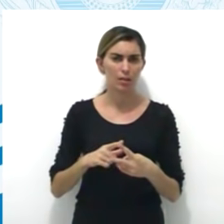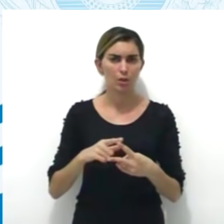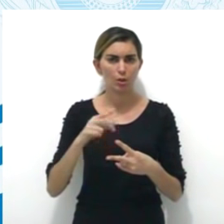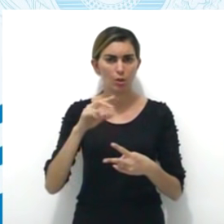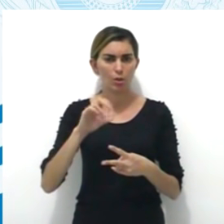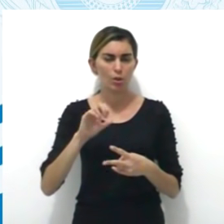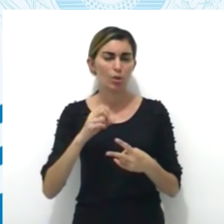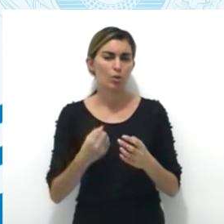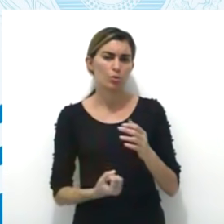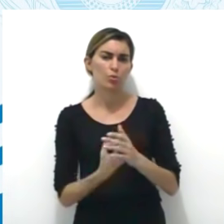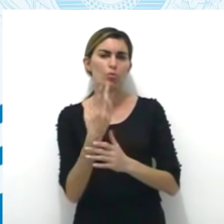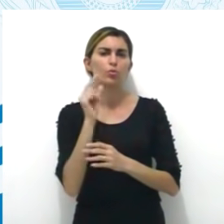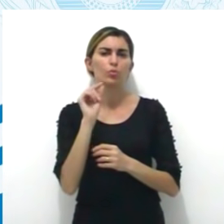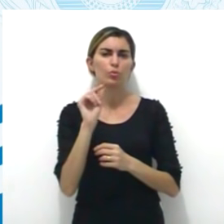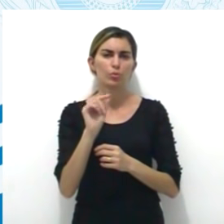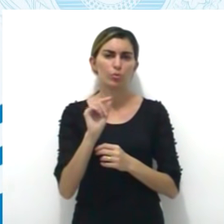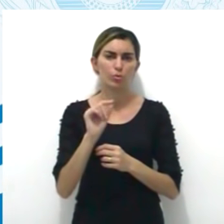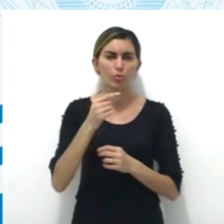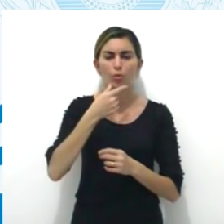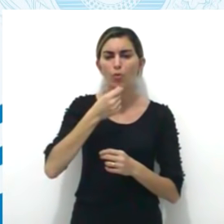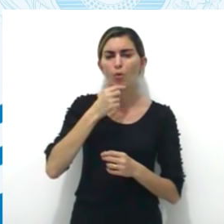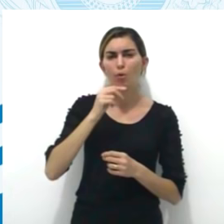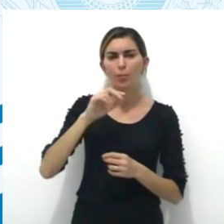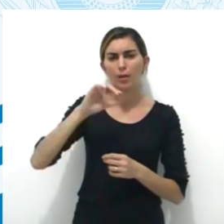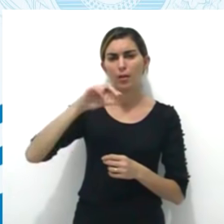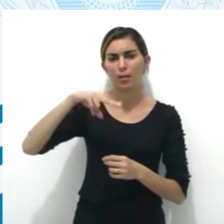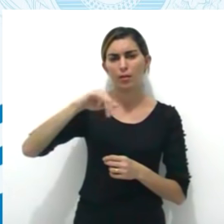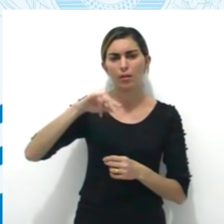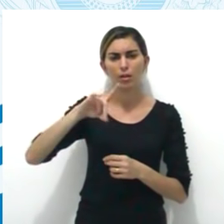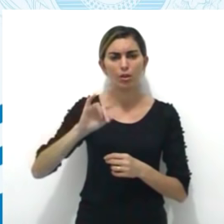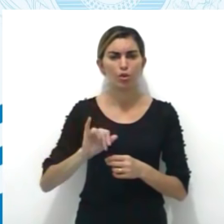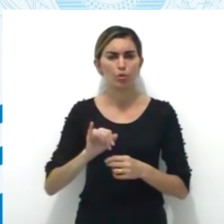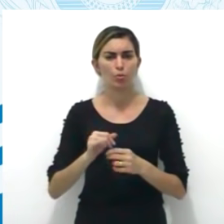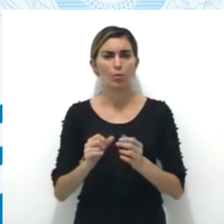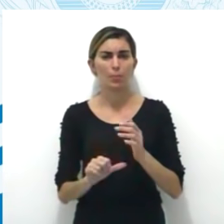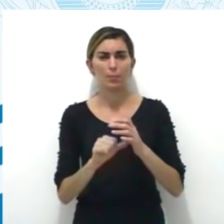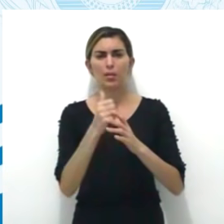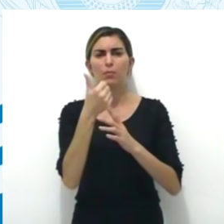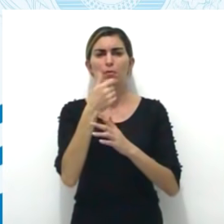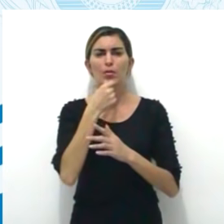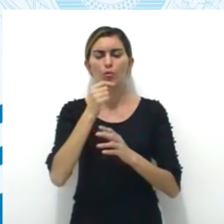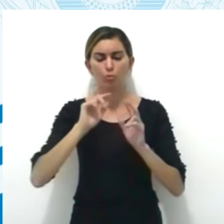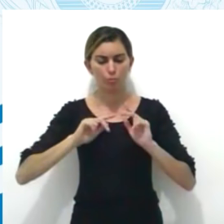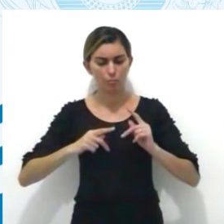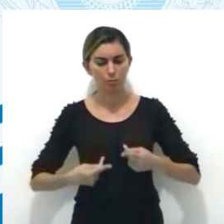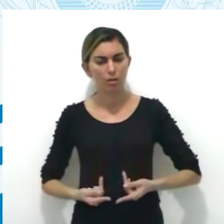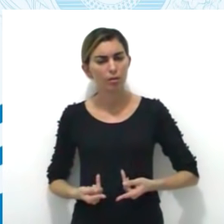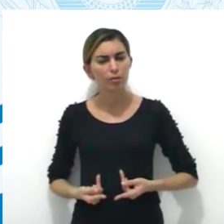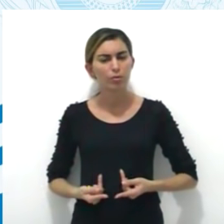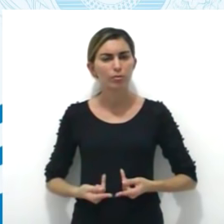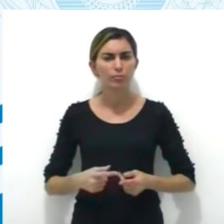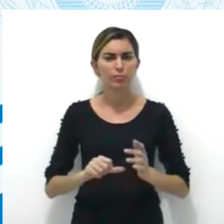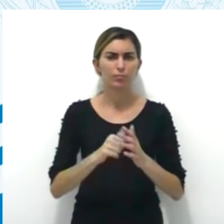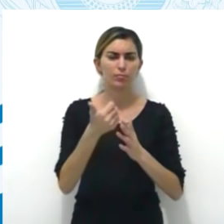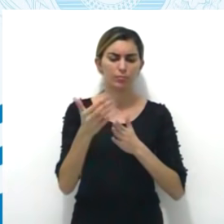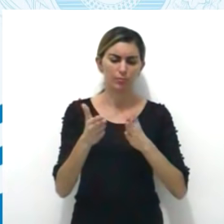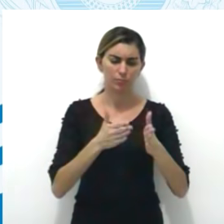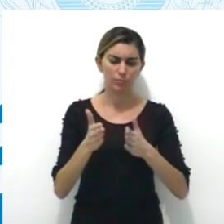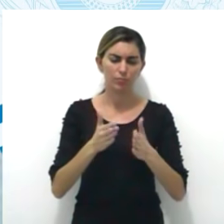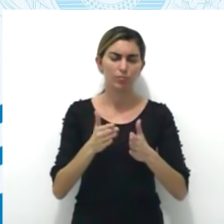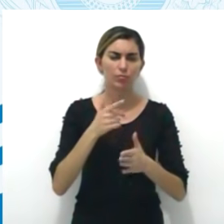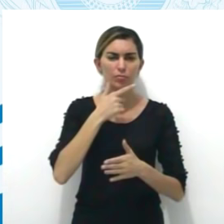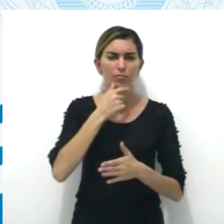ter. Surge aí o hominídeo. O primeiro ser humano.